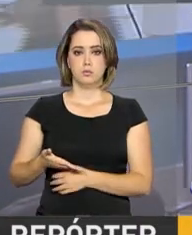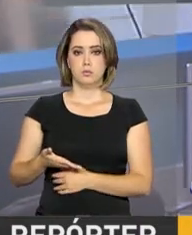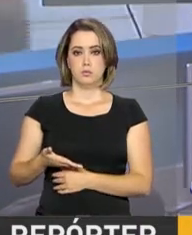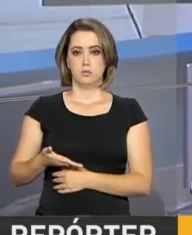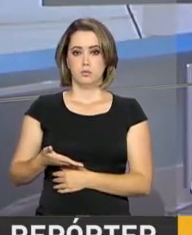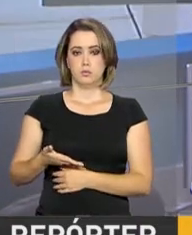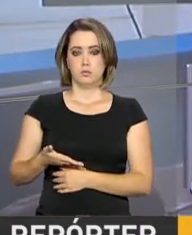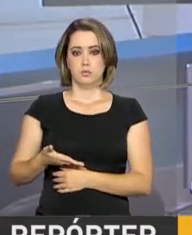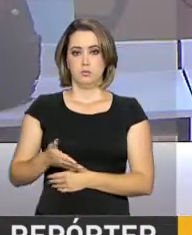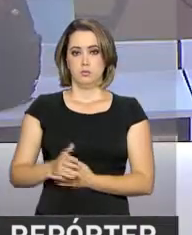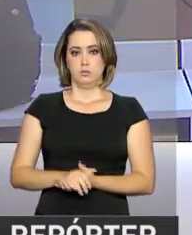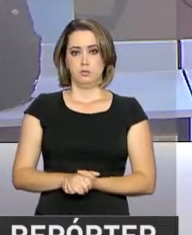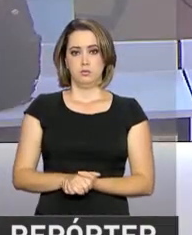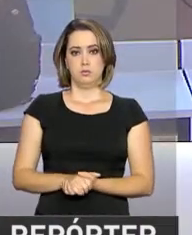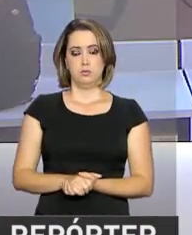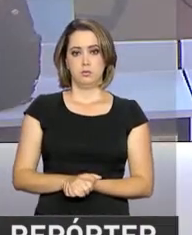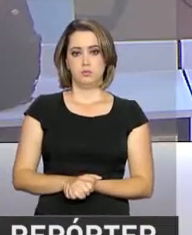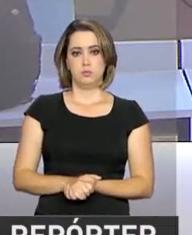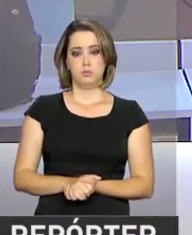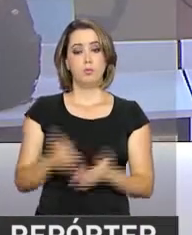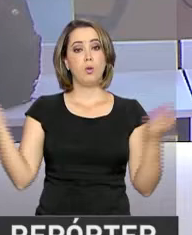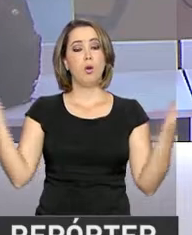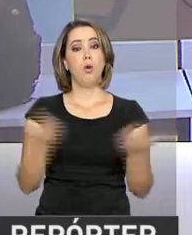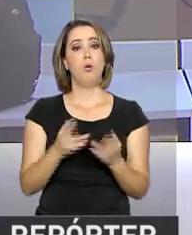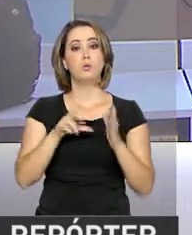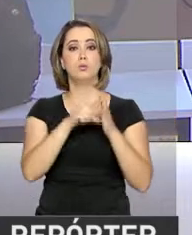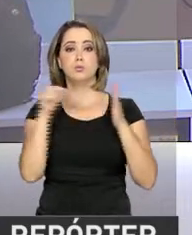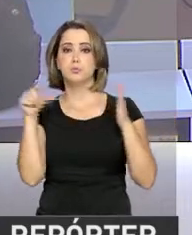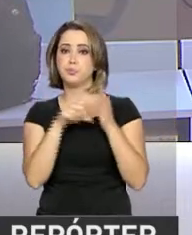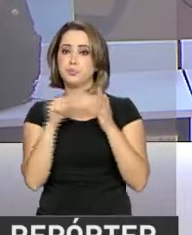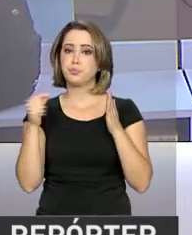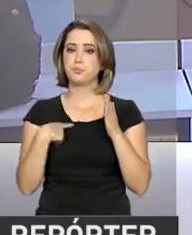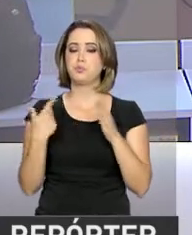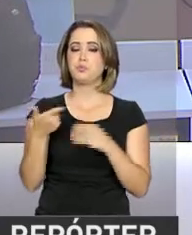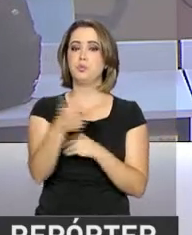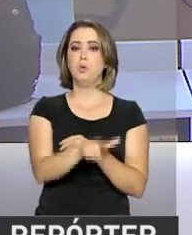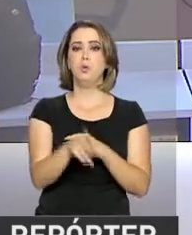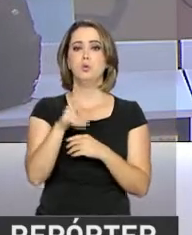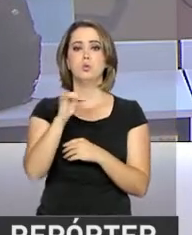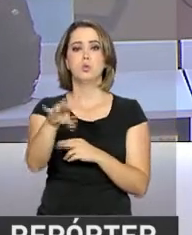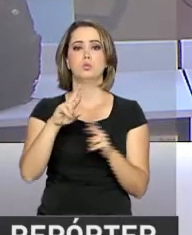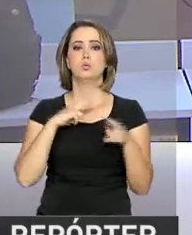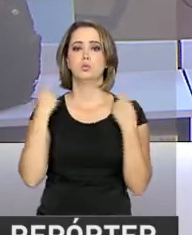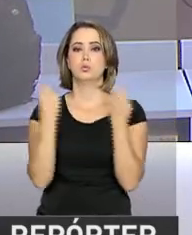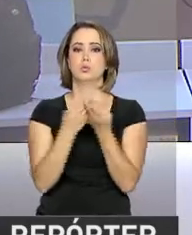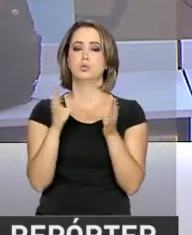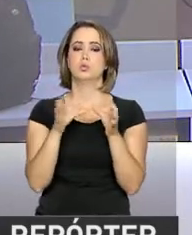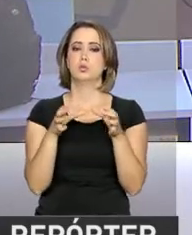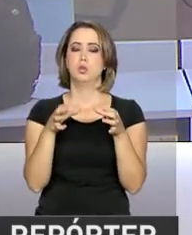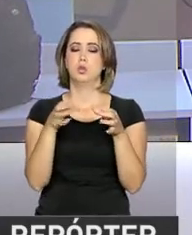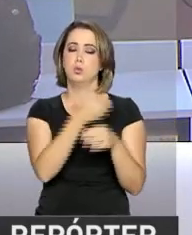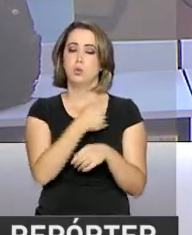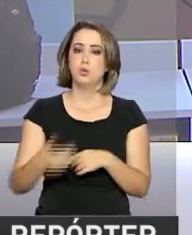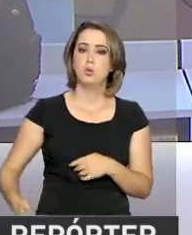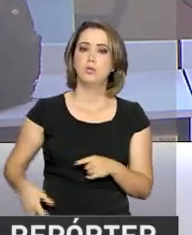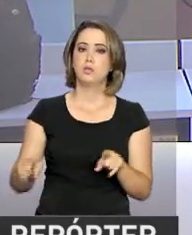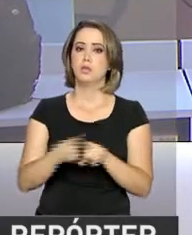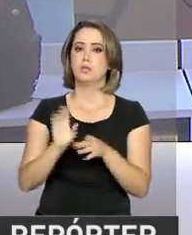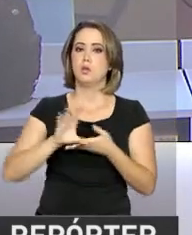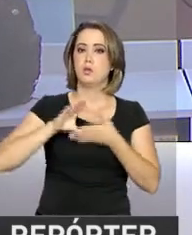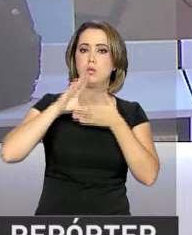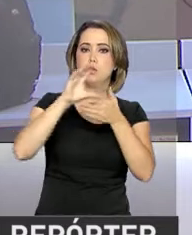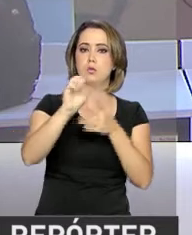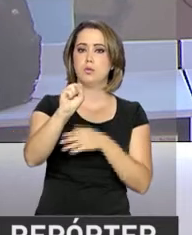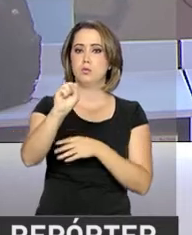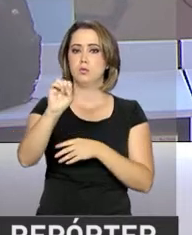www.anac.gov.br hoje no palácio do planalto foi dia de mais uma reunião entre o governo e um conselho nacional do